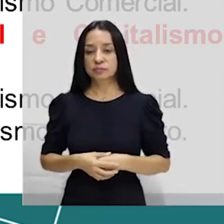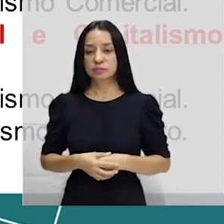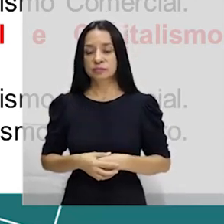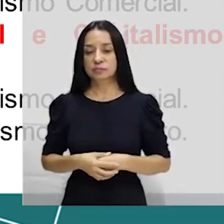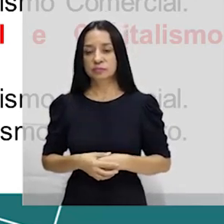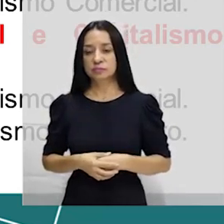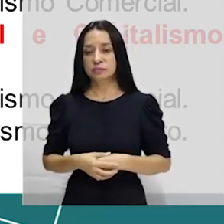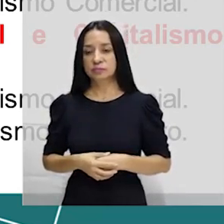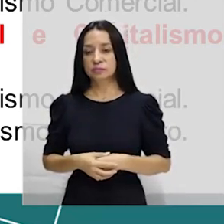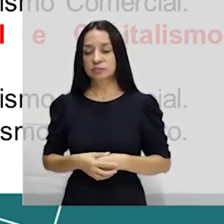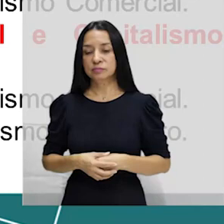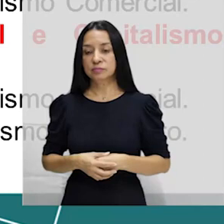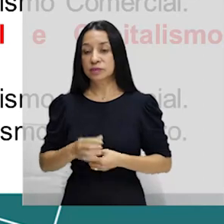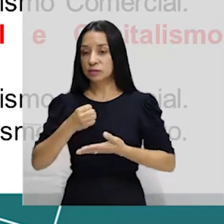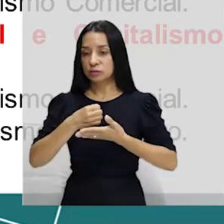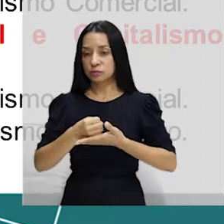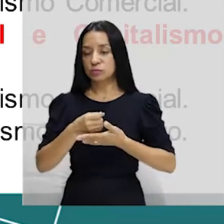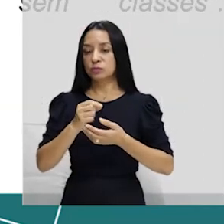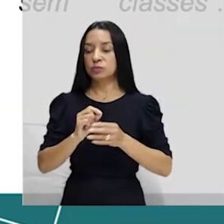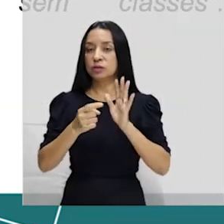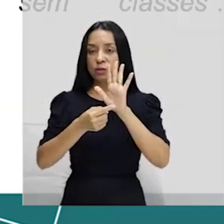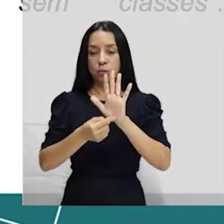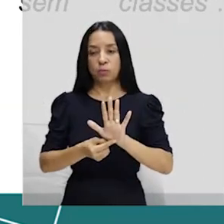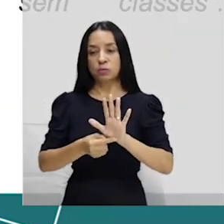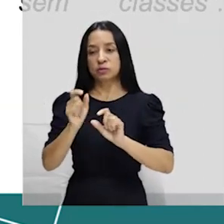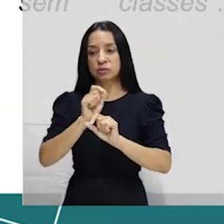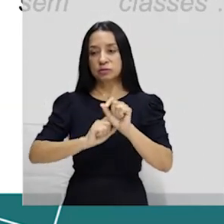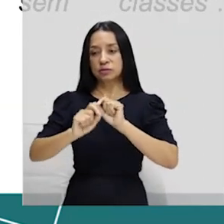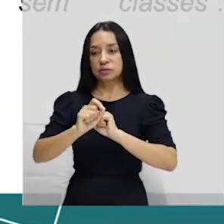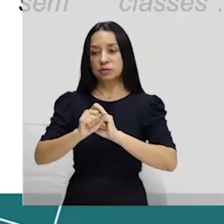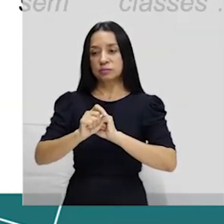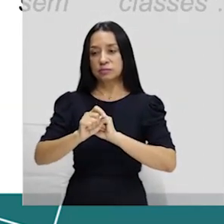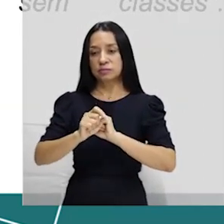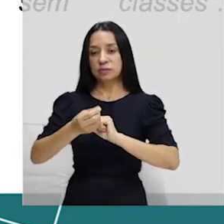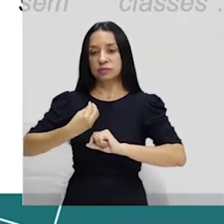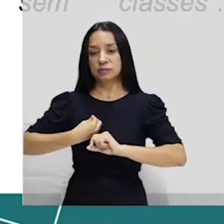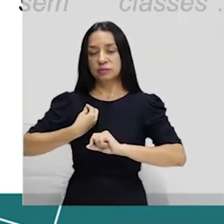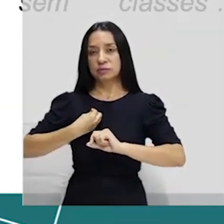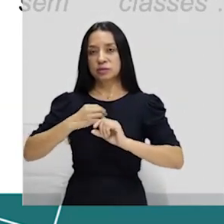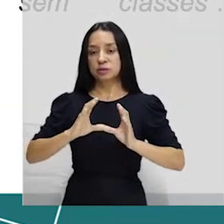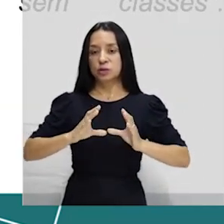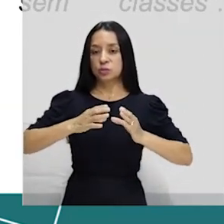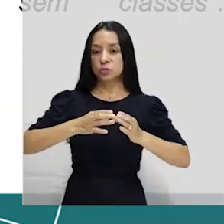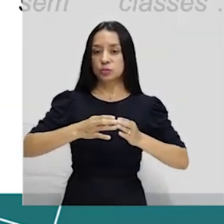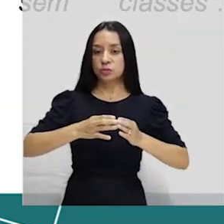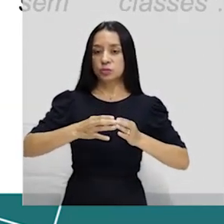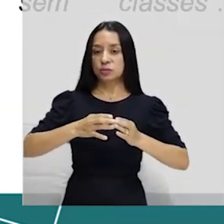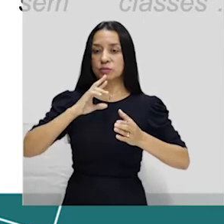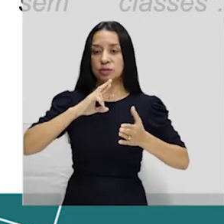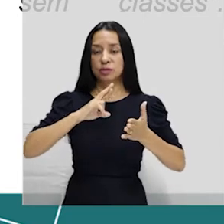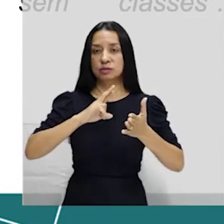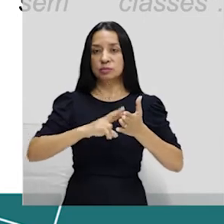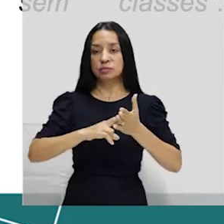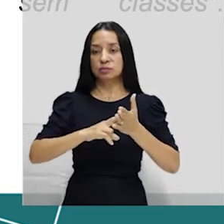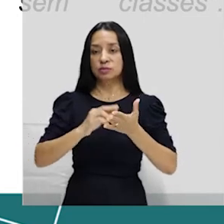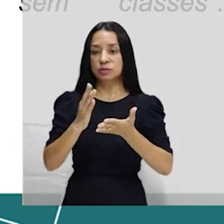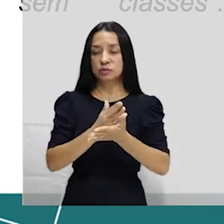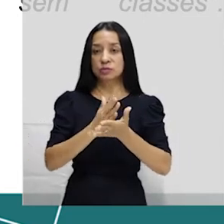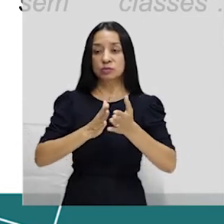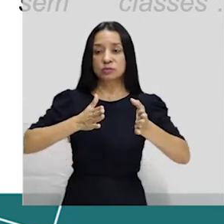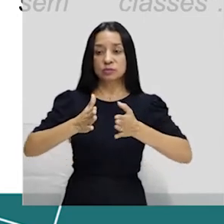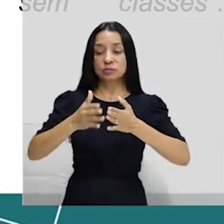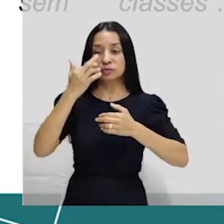do sistema capitalista, tá? Que seria o capitalismo informacional, onde a informação, né, principalmente com a